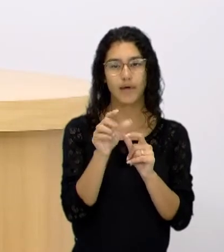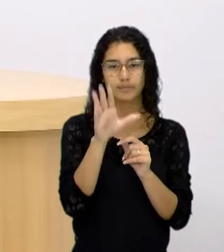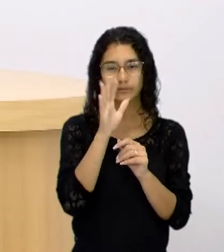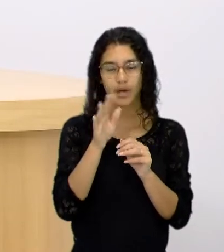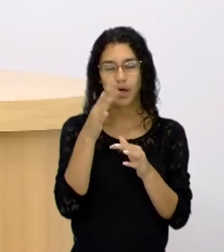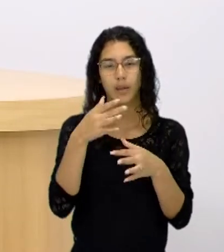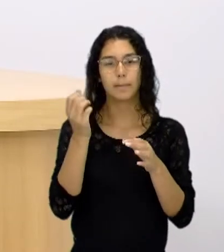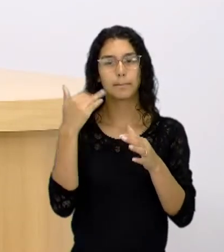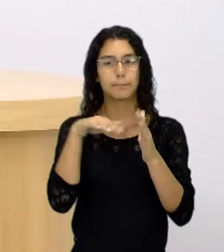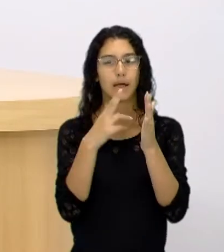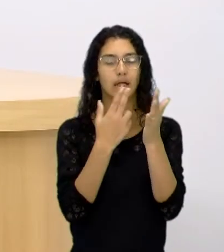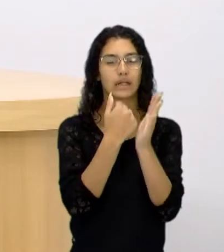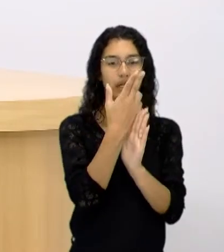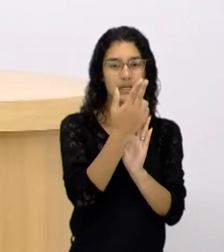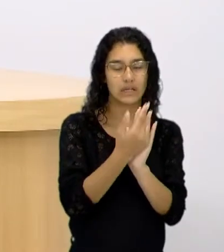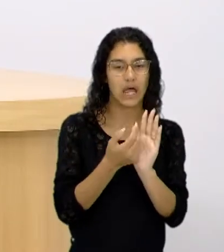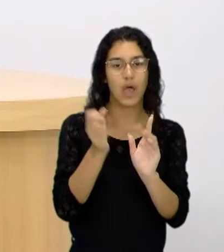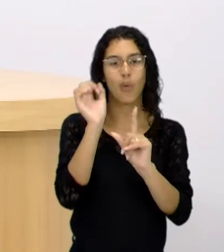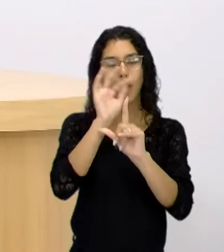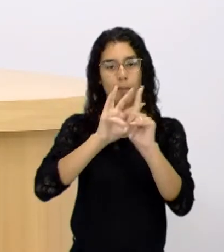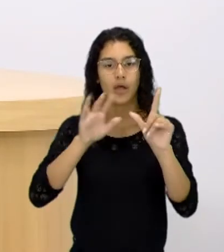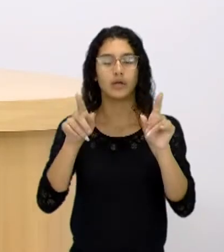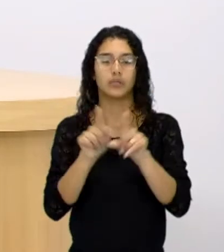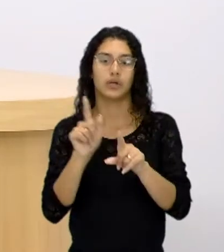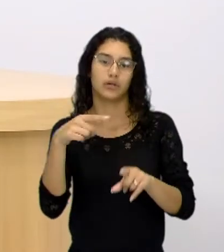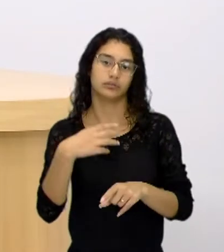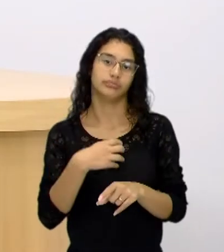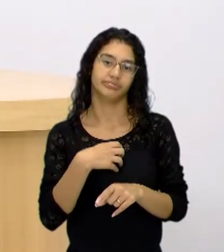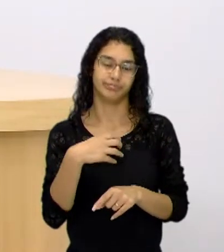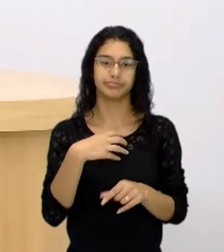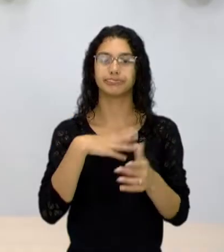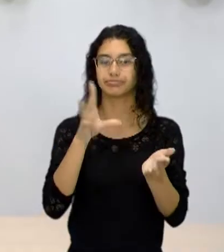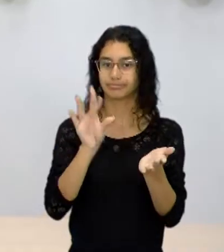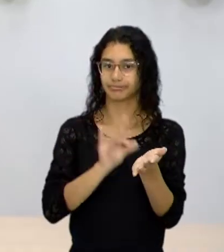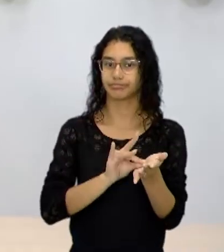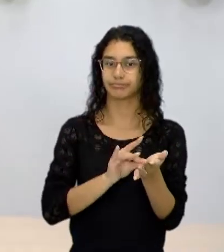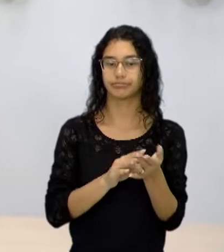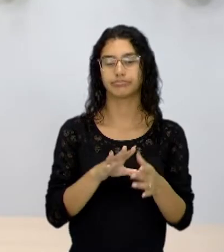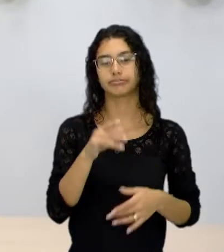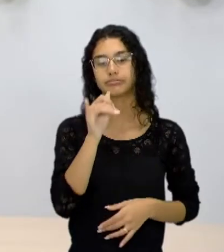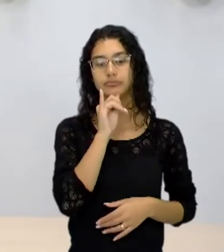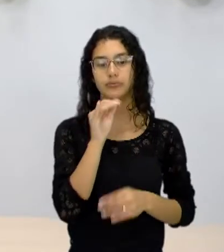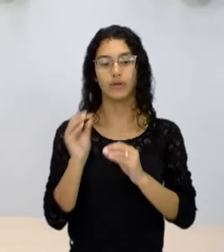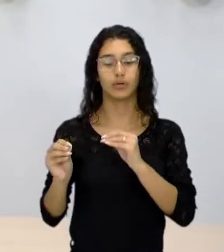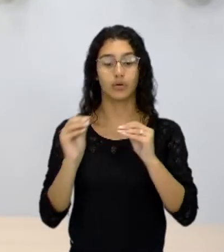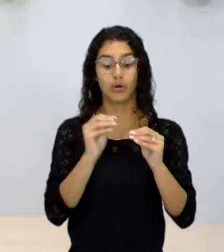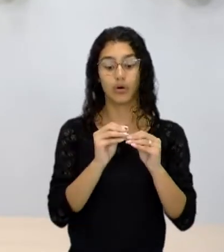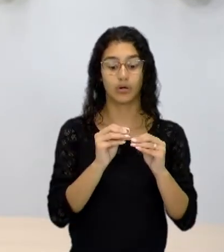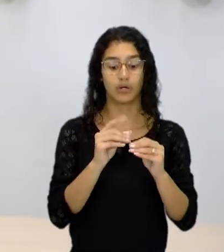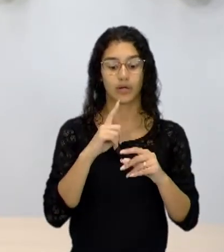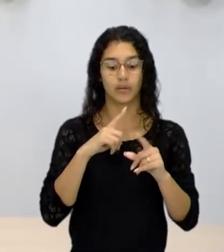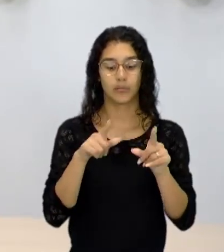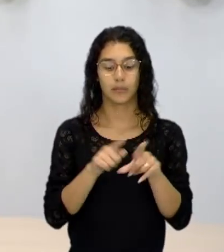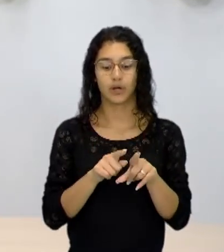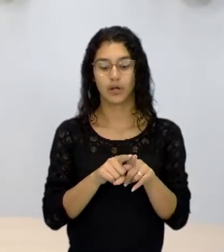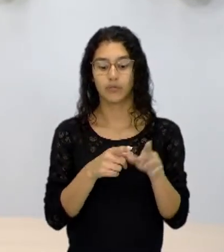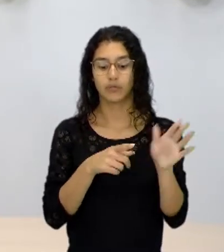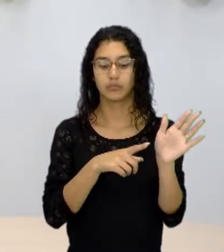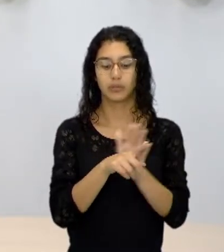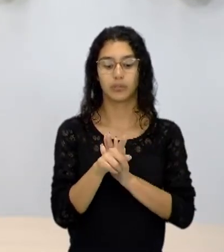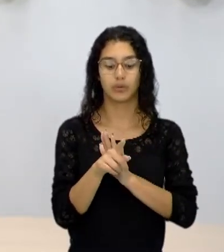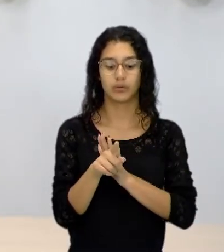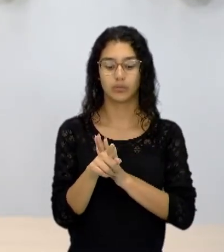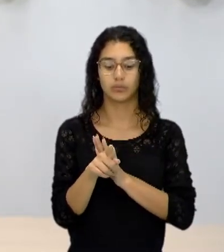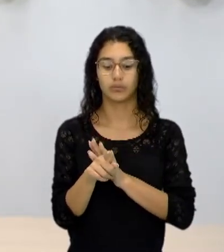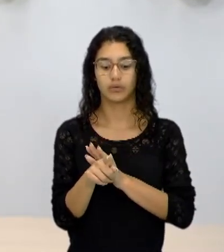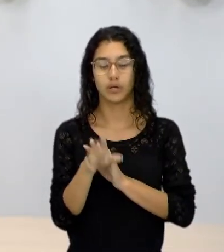E aí a gente tentar entender que isso também é uma forma de abordagem de certo tema. Por exemplo, quando eu trouxe o jornalista Jean Galvão aqui, eu fiz uma pergunta para ele